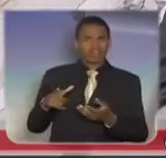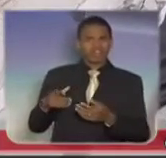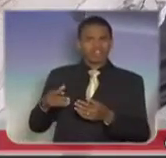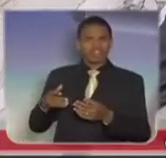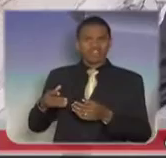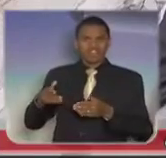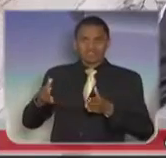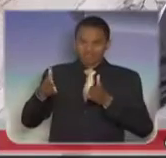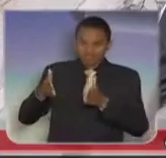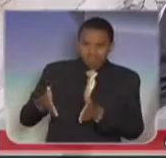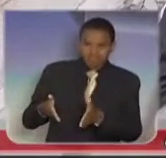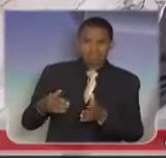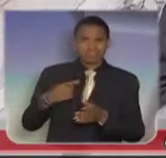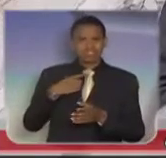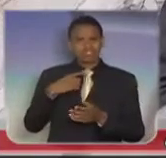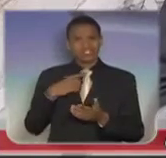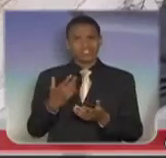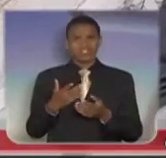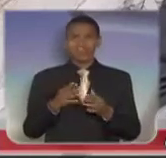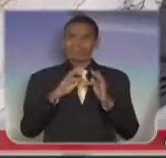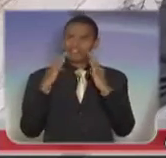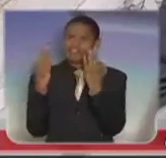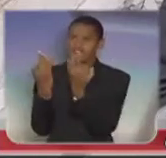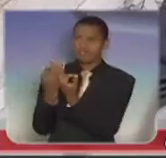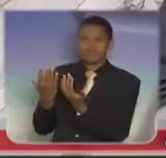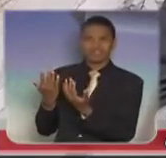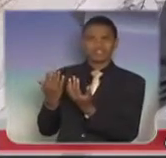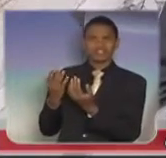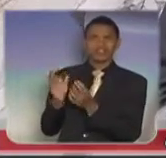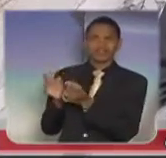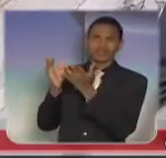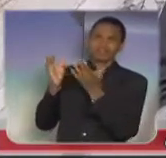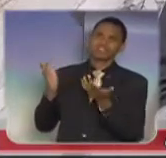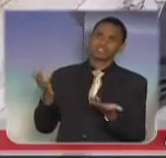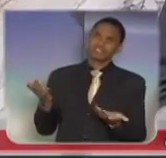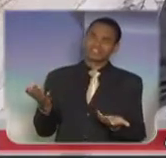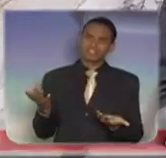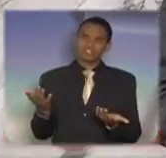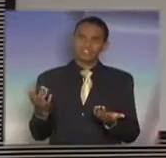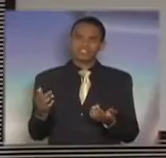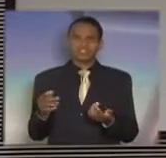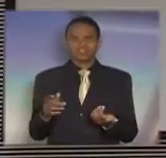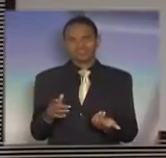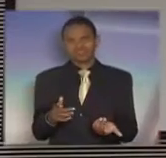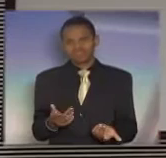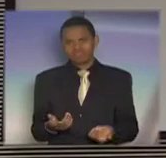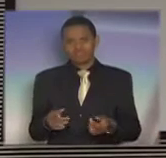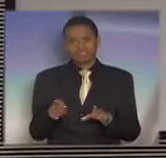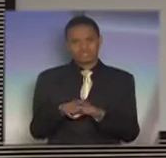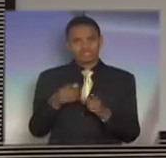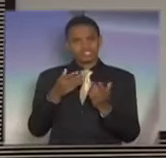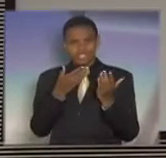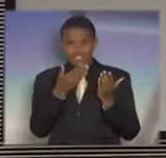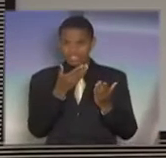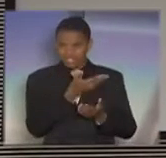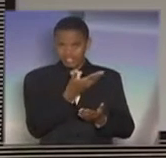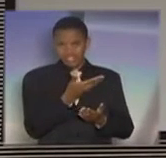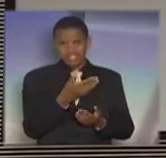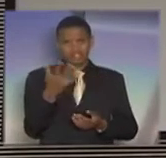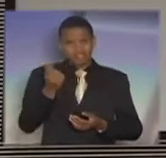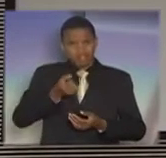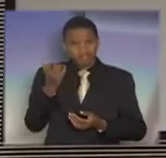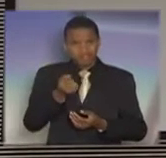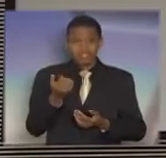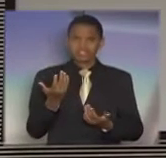abandonada mais um policial militar aposentado que pra completar seus parcos salários no dia de folga